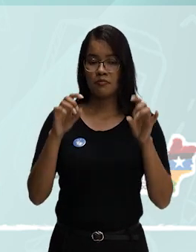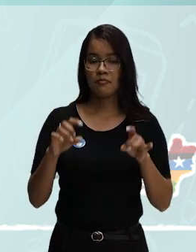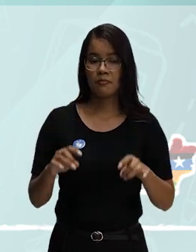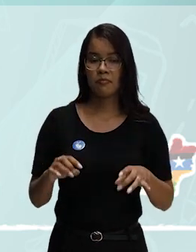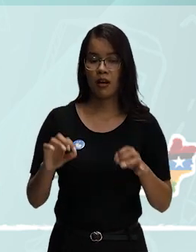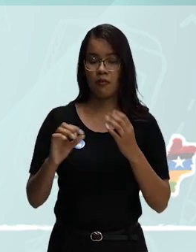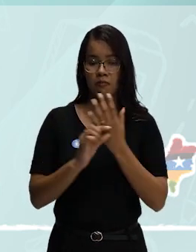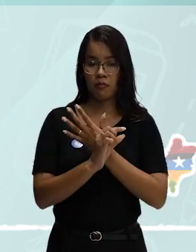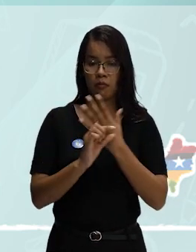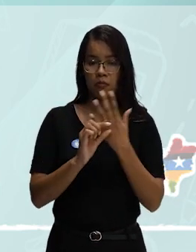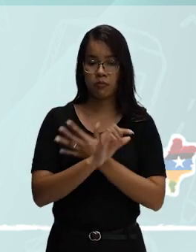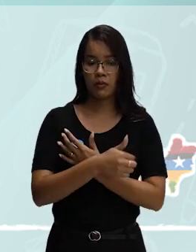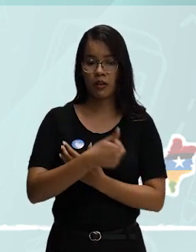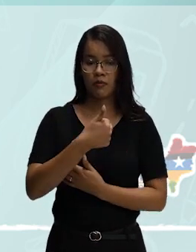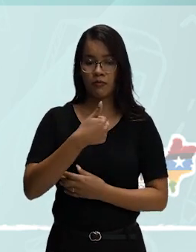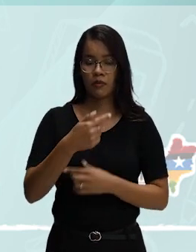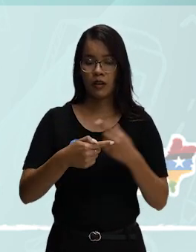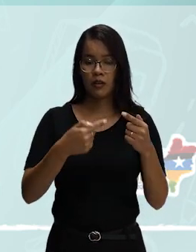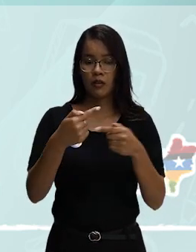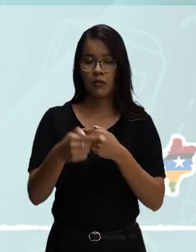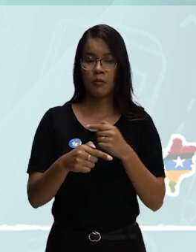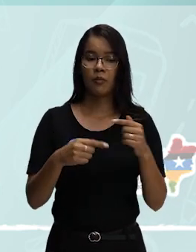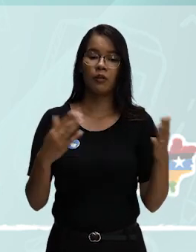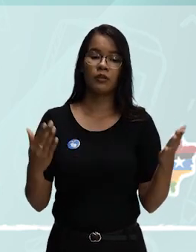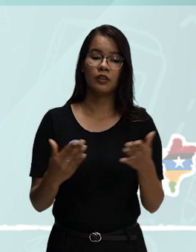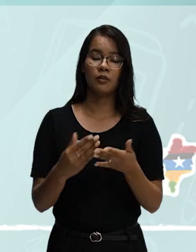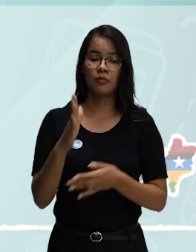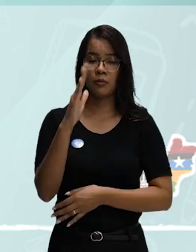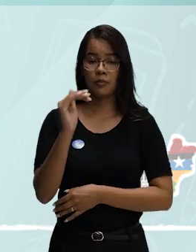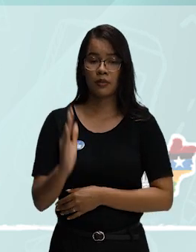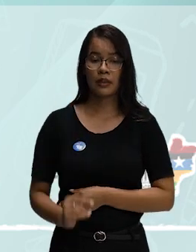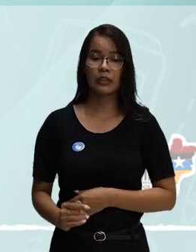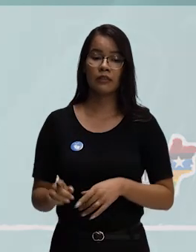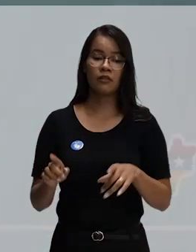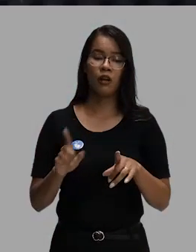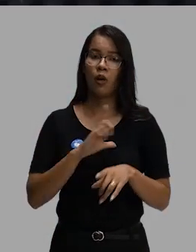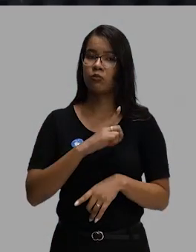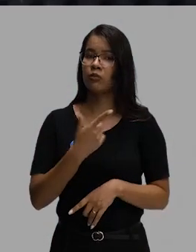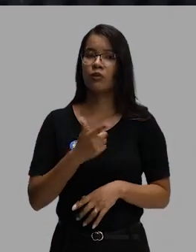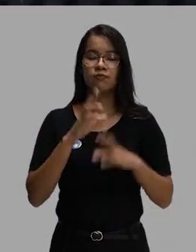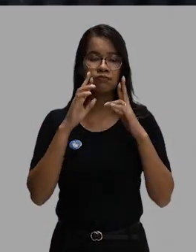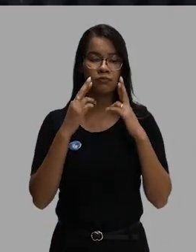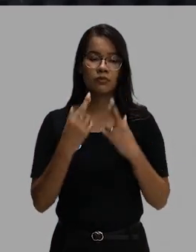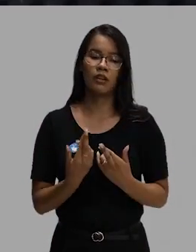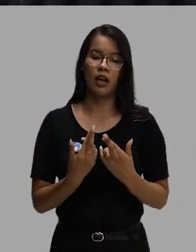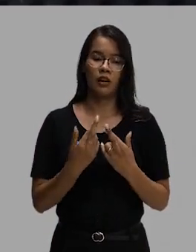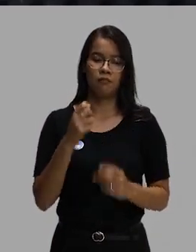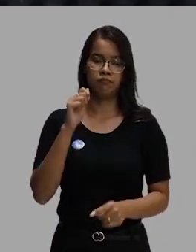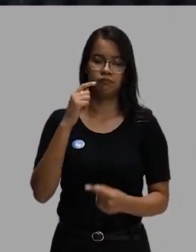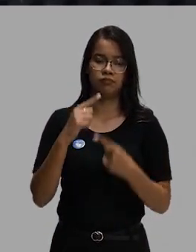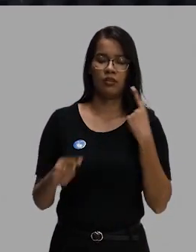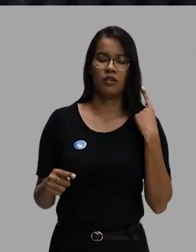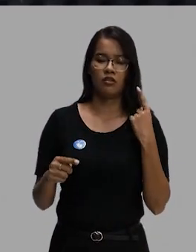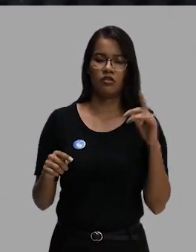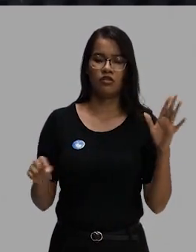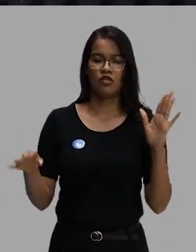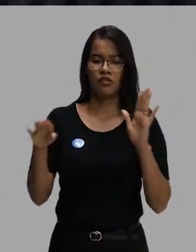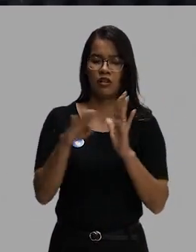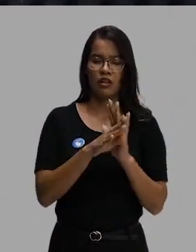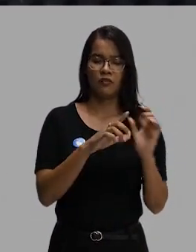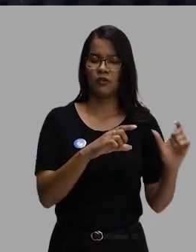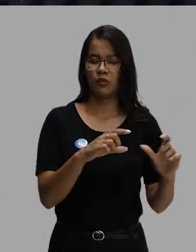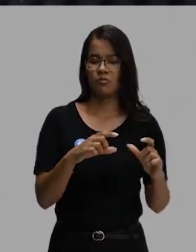outra coisa, ele era irreverente, essa ruptura ele trazia para o dia a dia, ele chegava nos